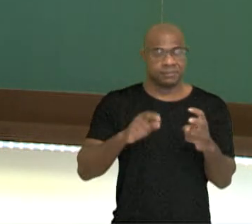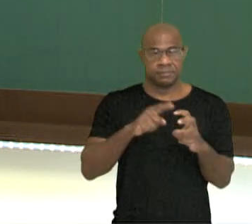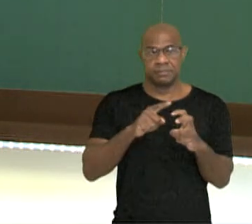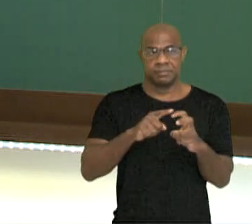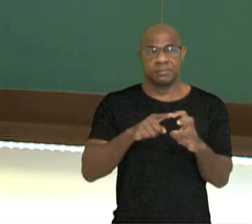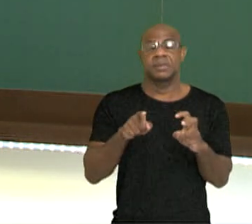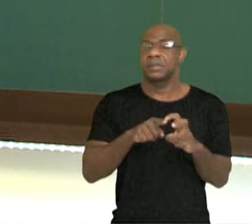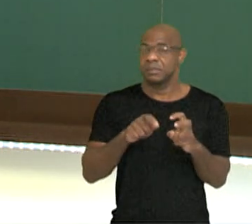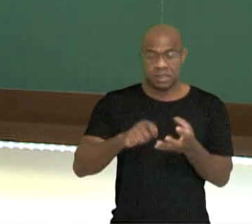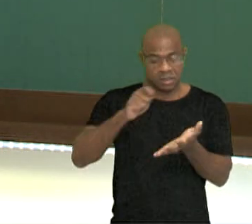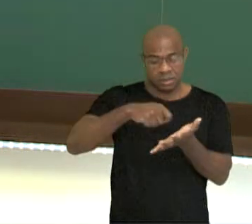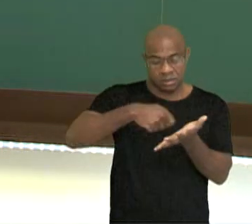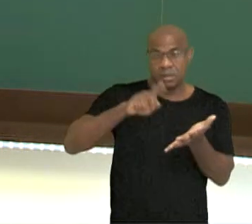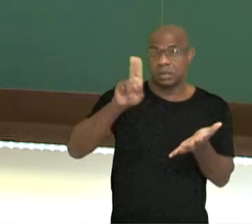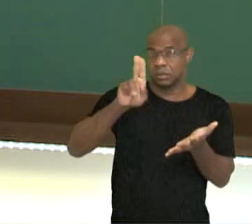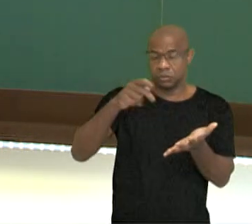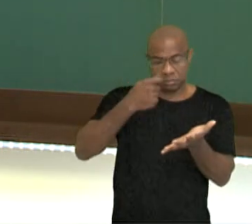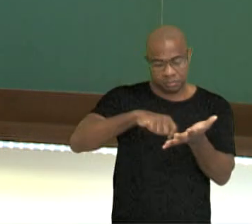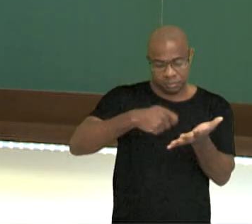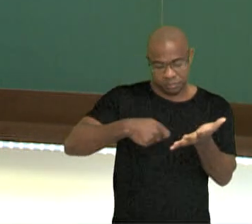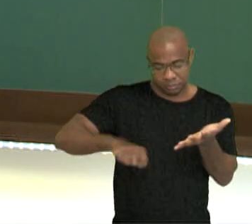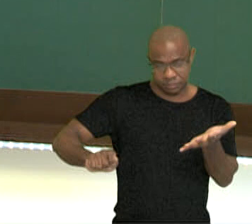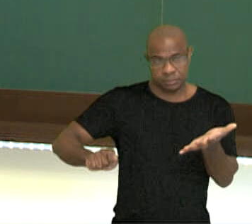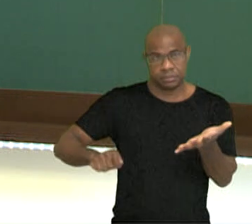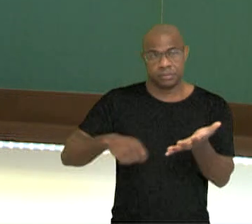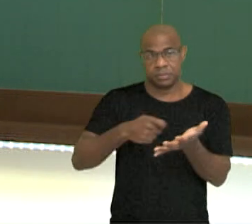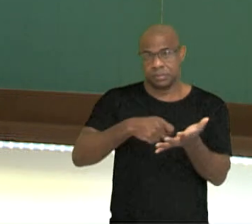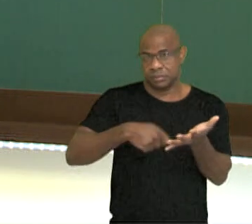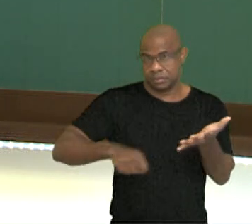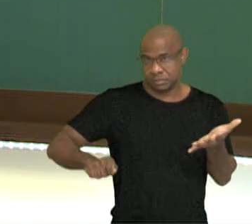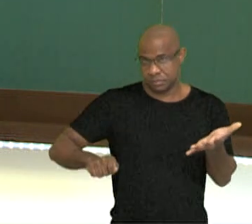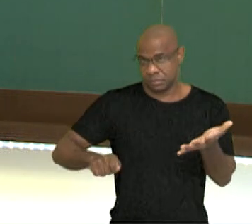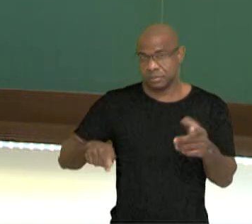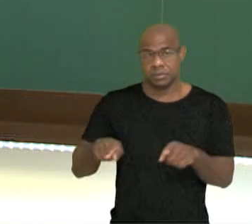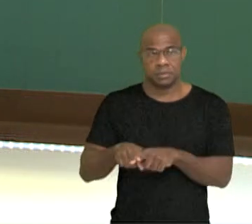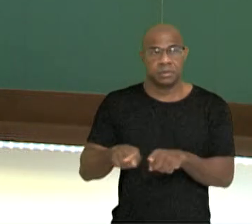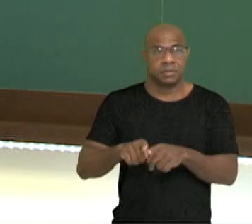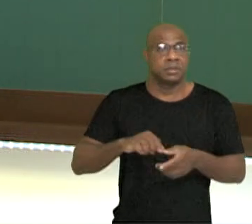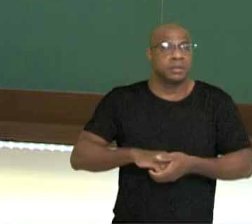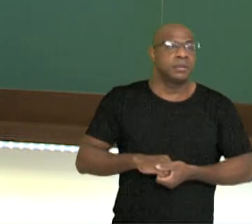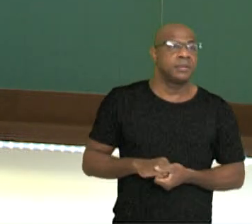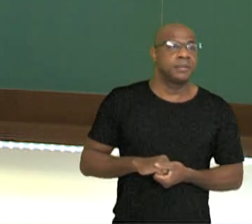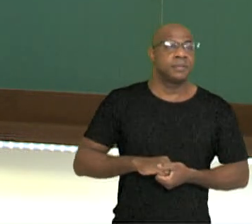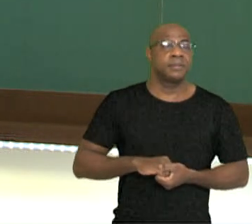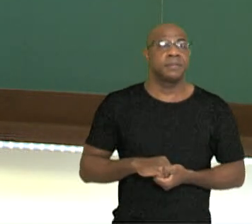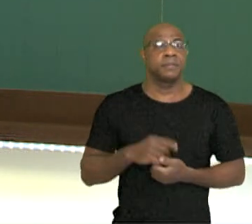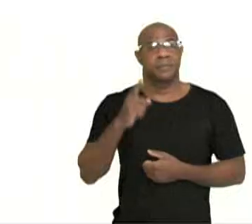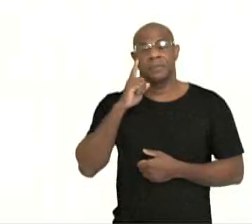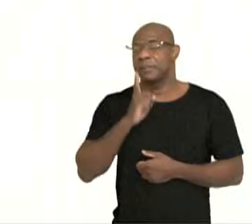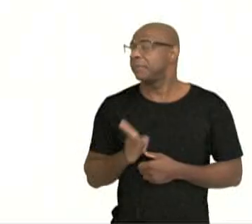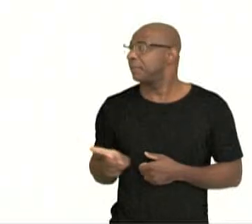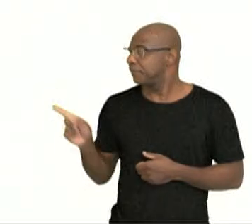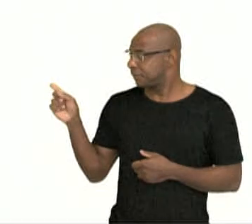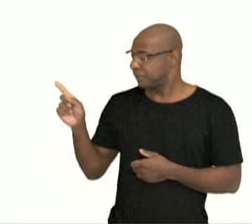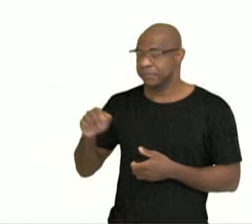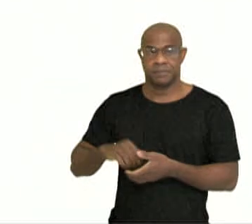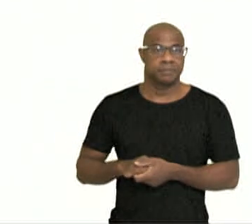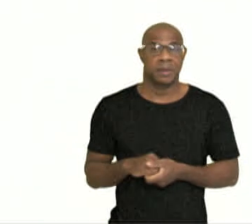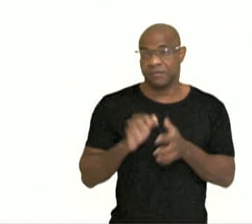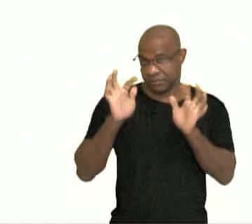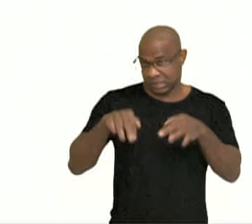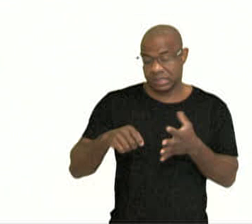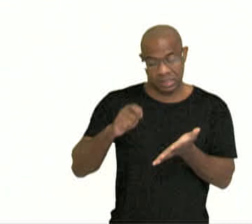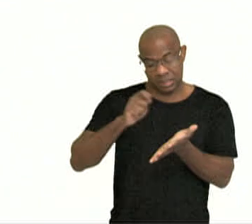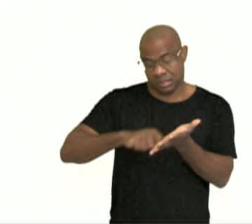despede do nosso remetente, né? do nosso destinatário, melhor dizendo. E a assinatura. Para finalizar